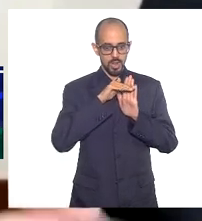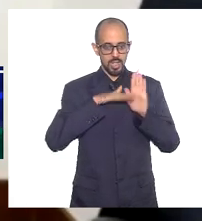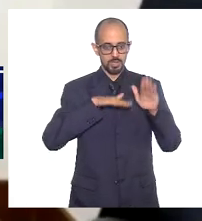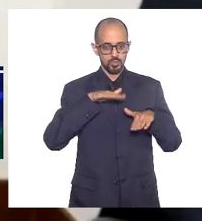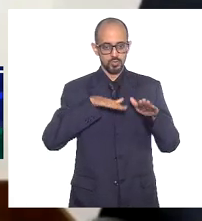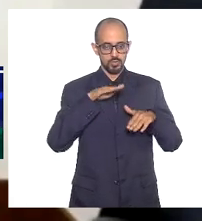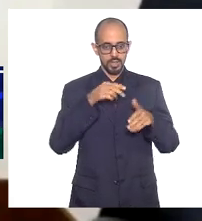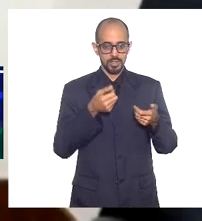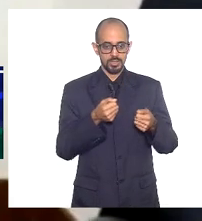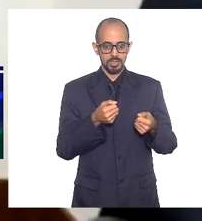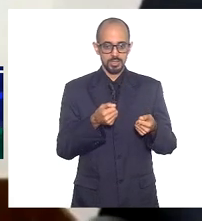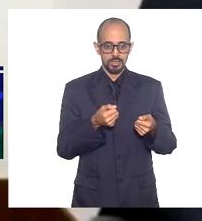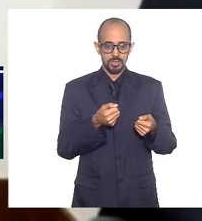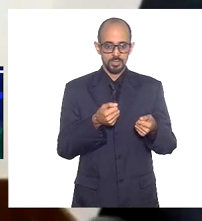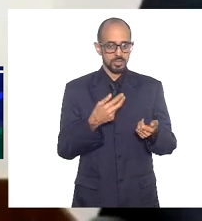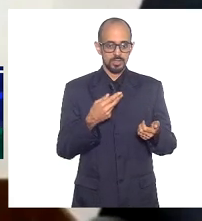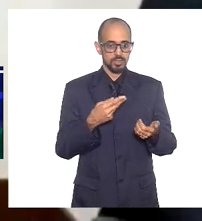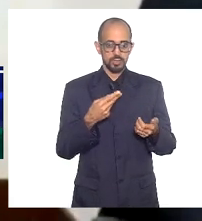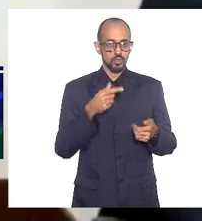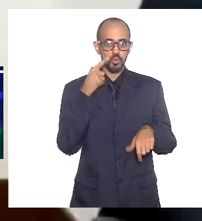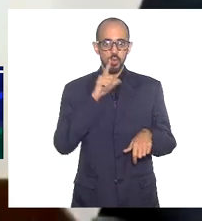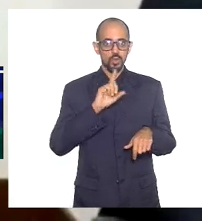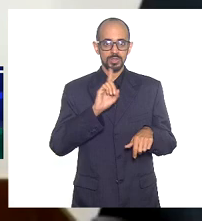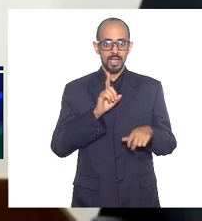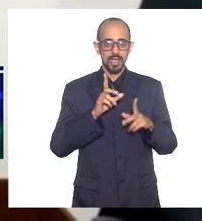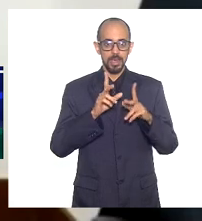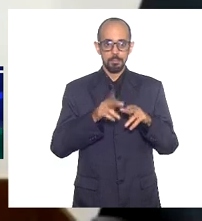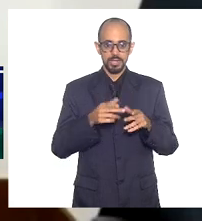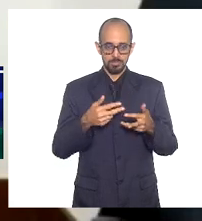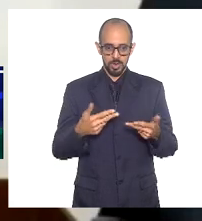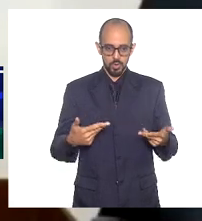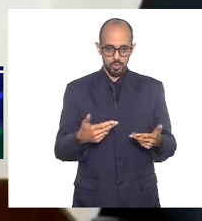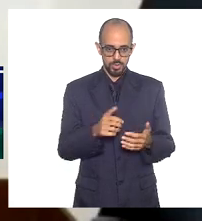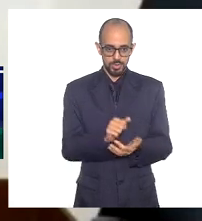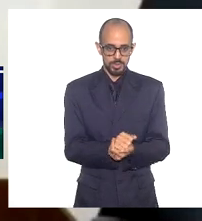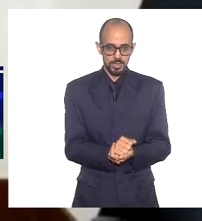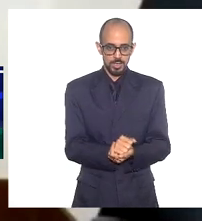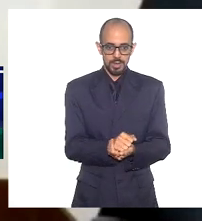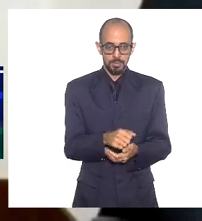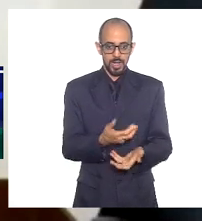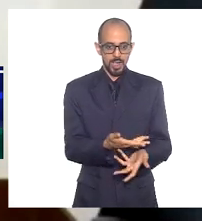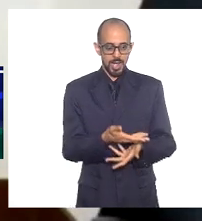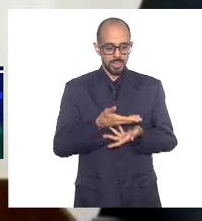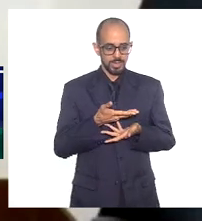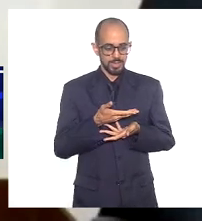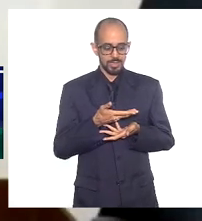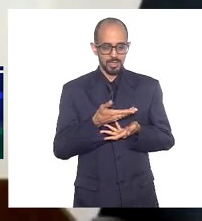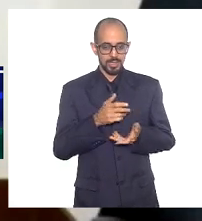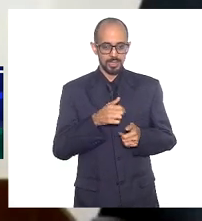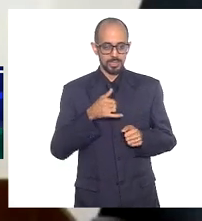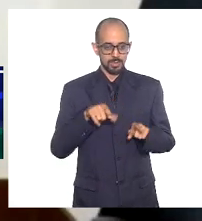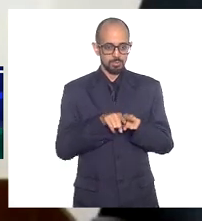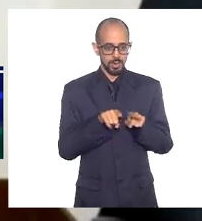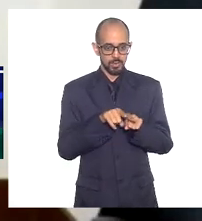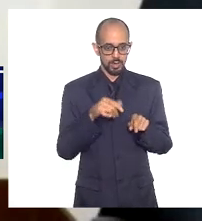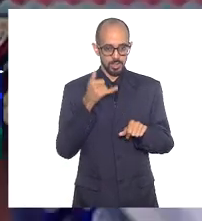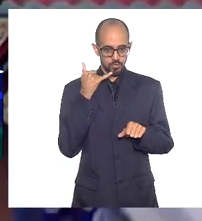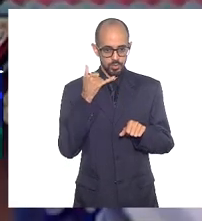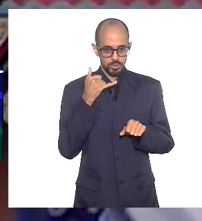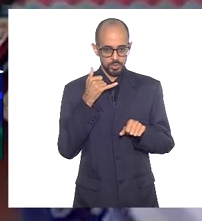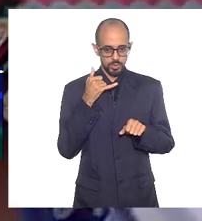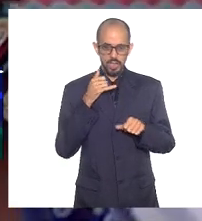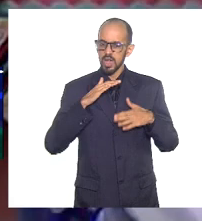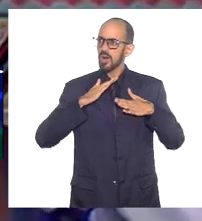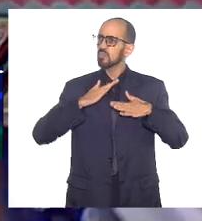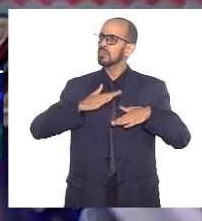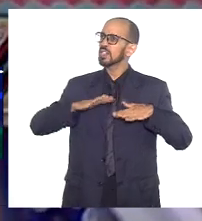não dá para fazer a mesma coisa. Atender a agenda que está marcada, o parlamentar que está aguardando e o telefone. Mas fique tranquilo que